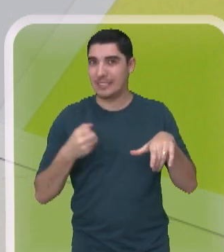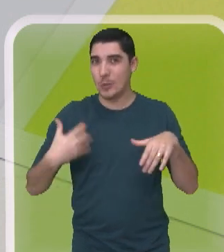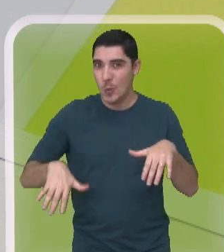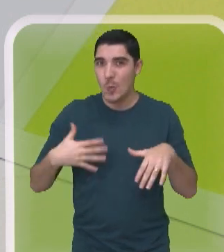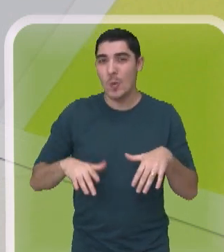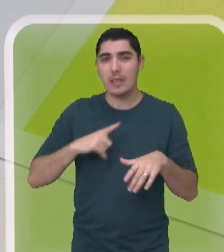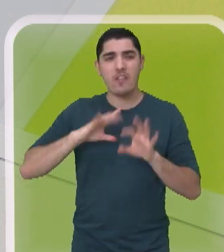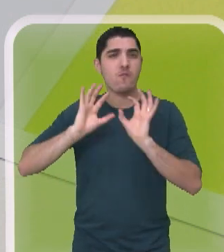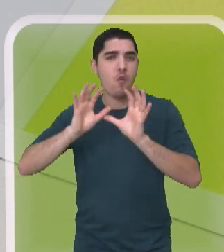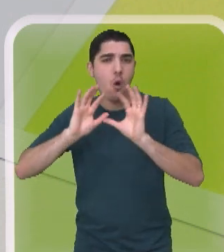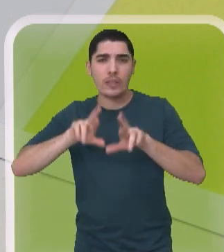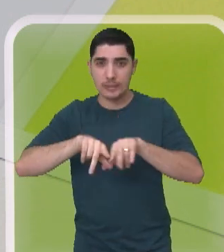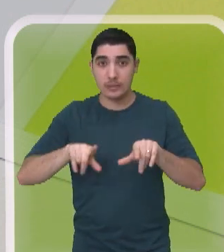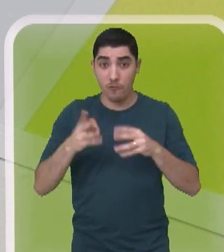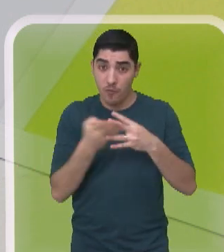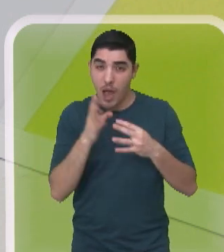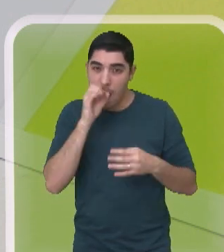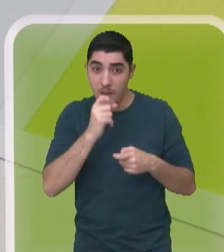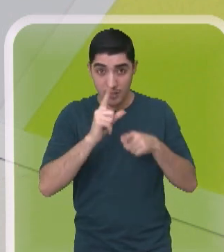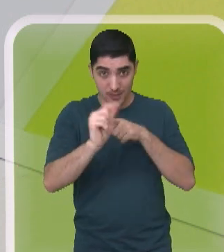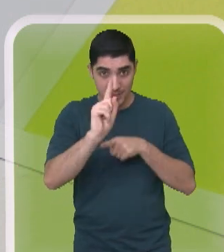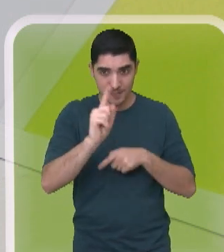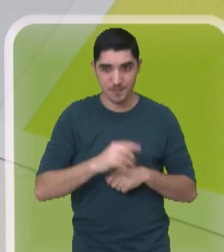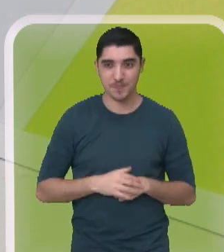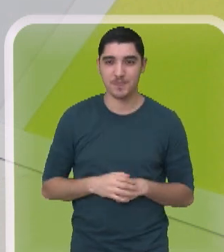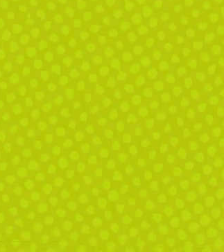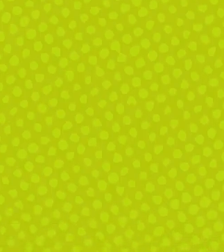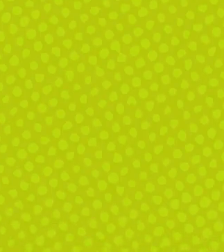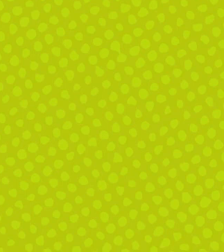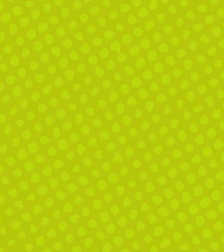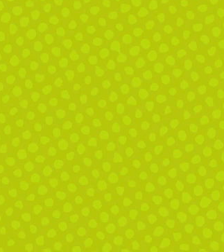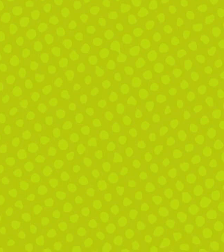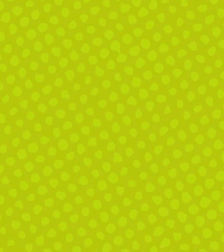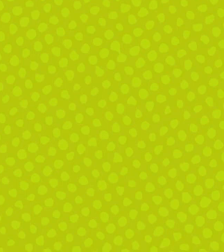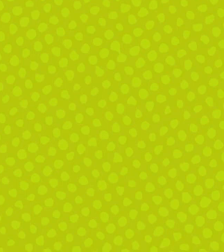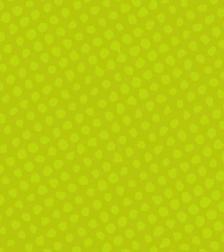você, tem vôlei também. Depois do intervalo é rapidinho, não sai daí.